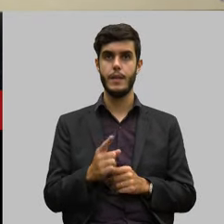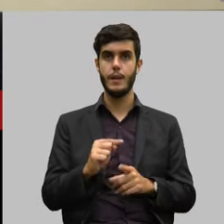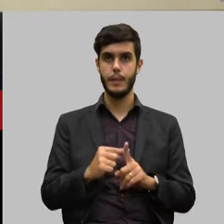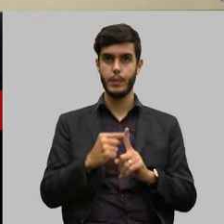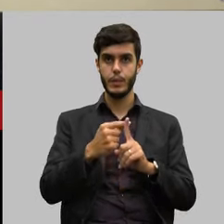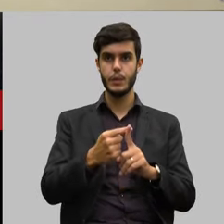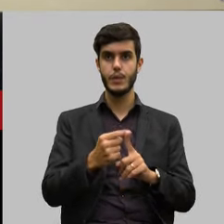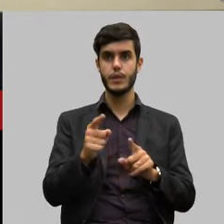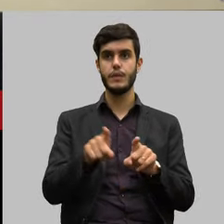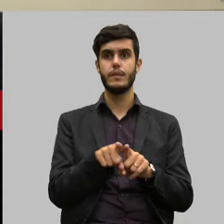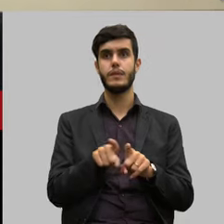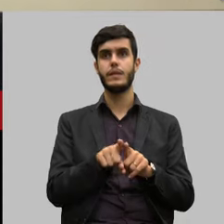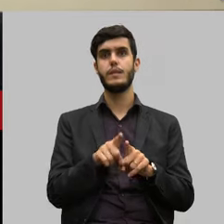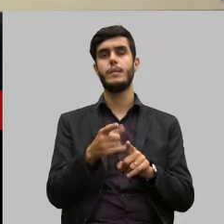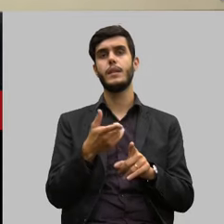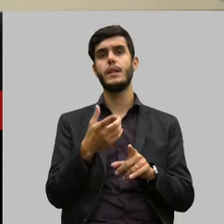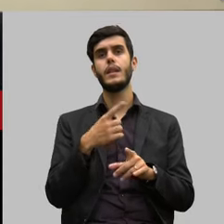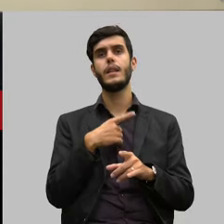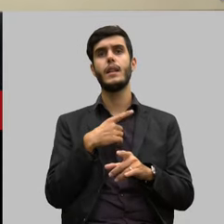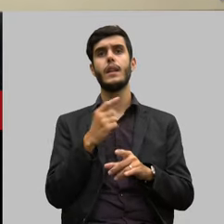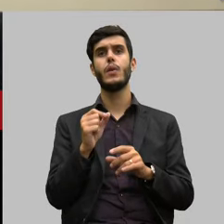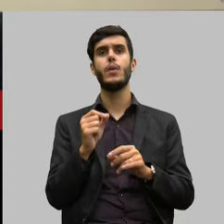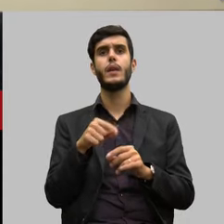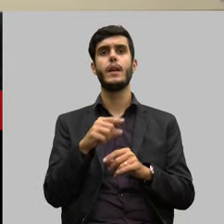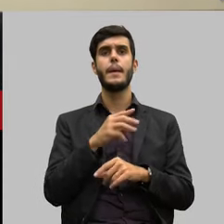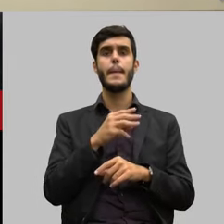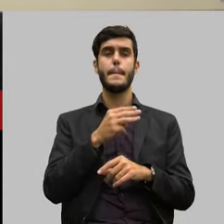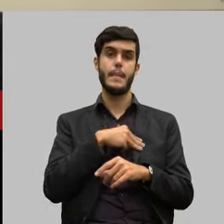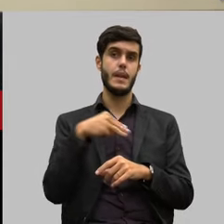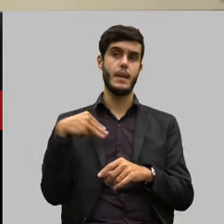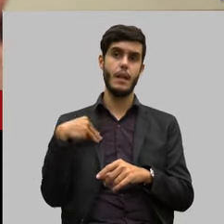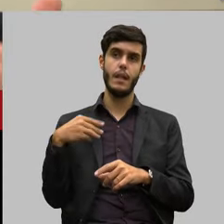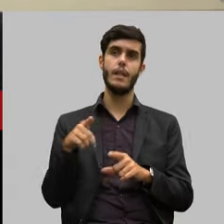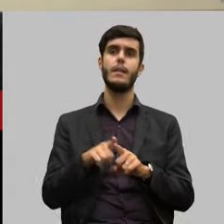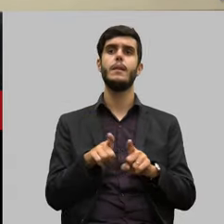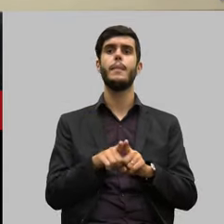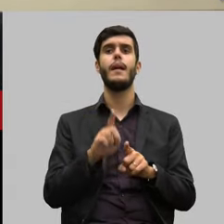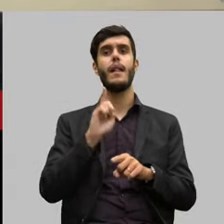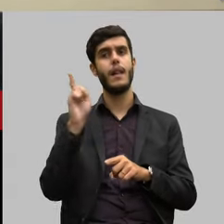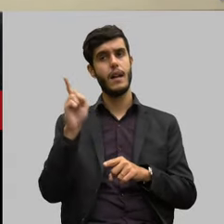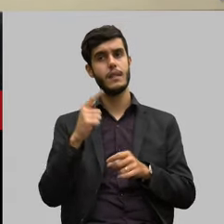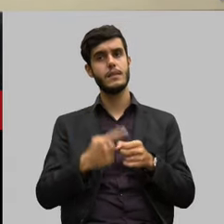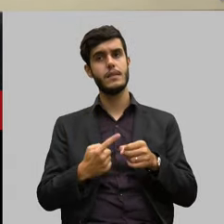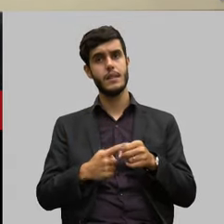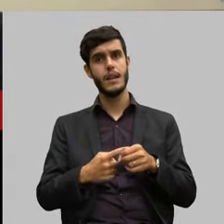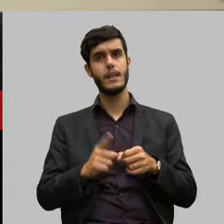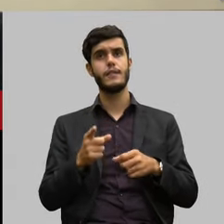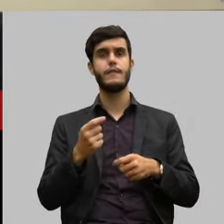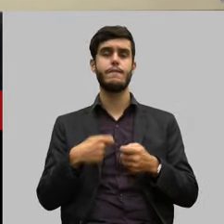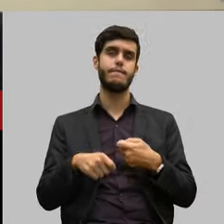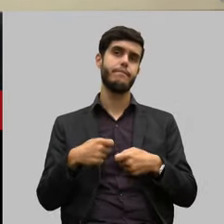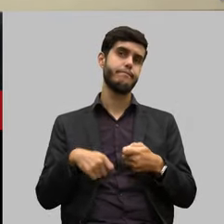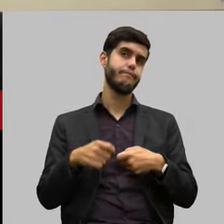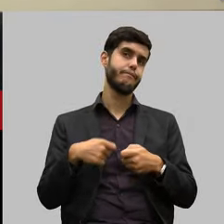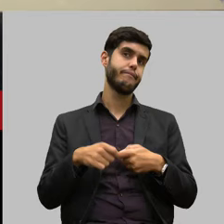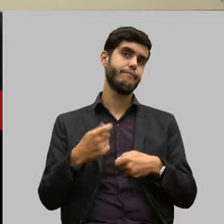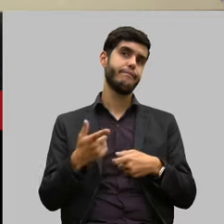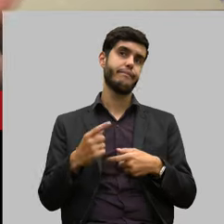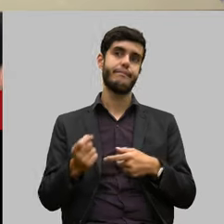que levantou-se a questão da de Mariana que foi uma negociação totalmente